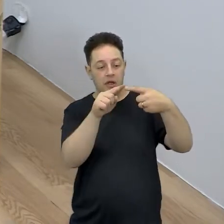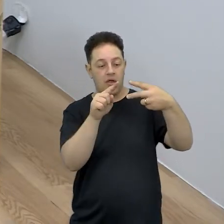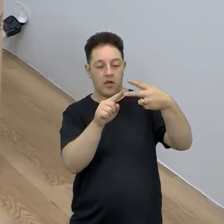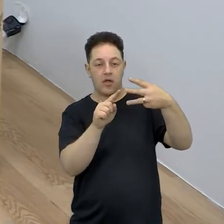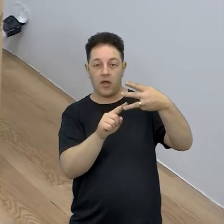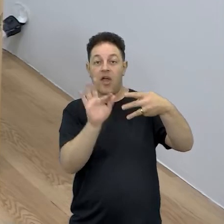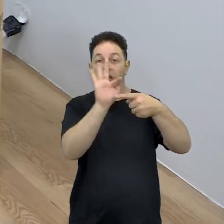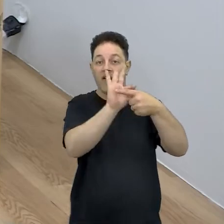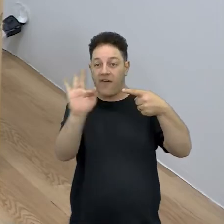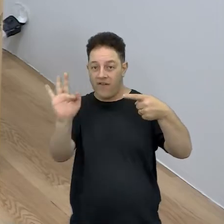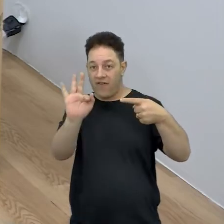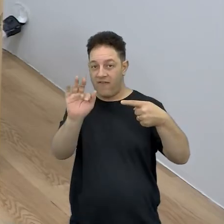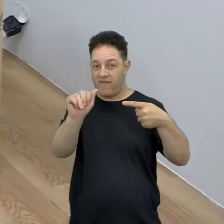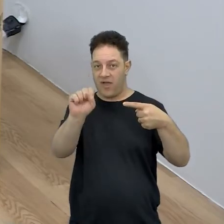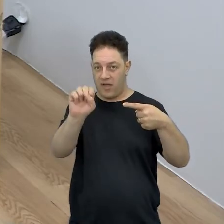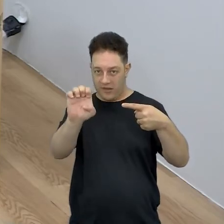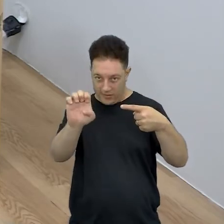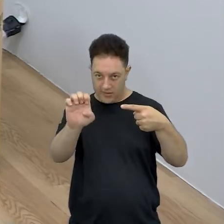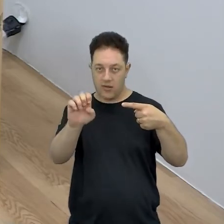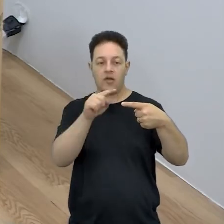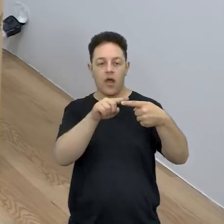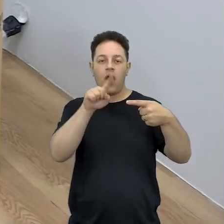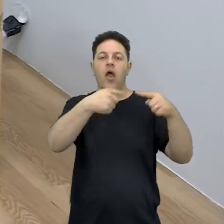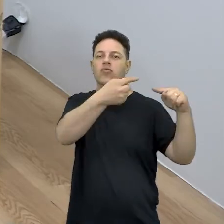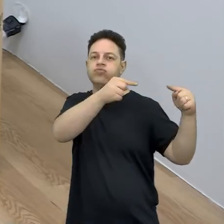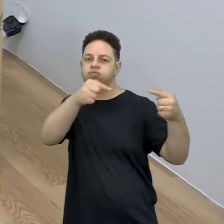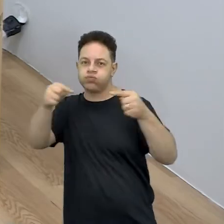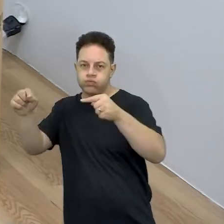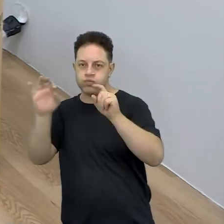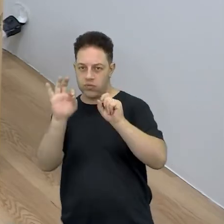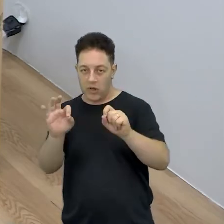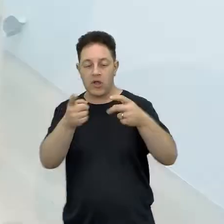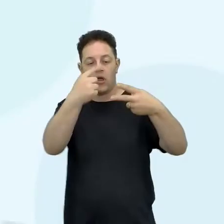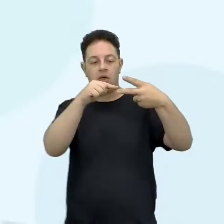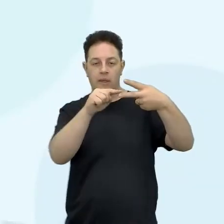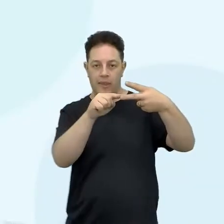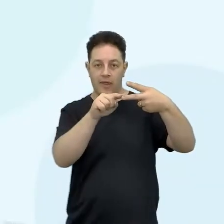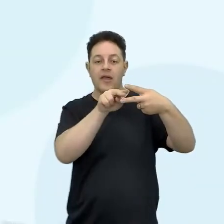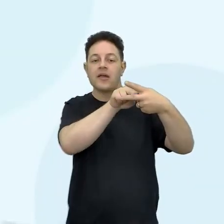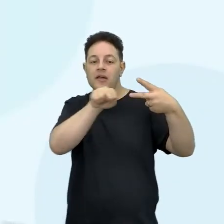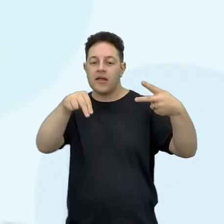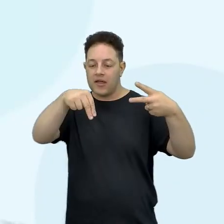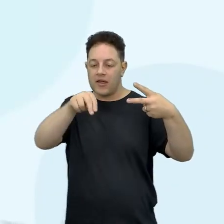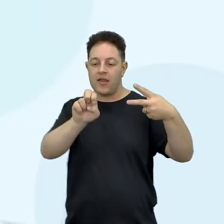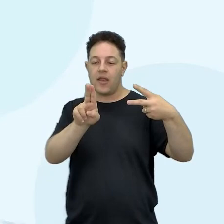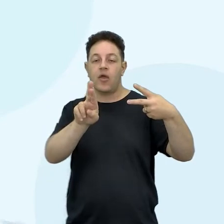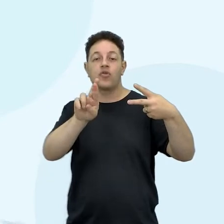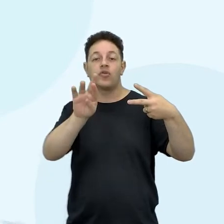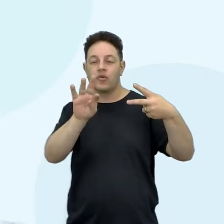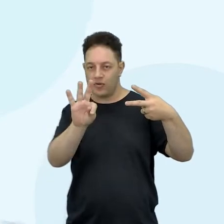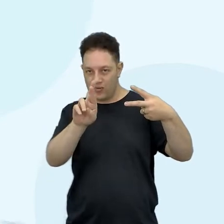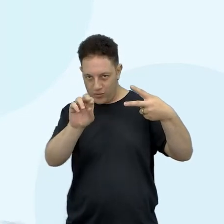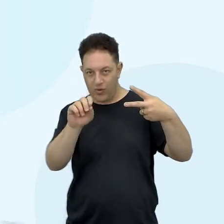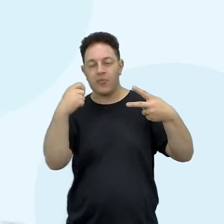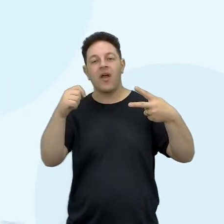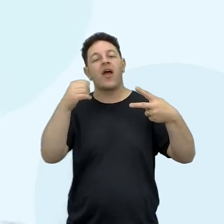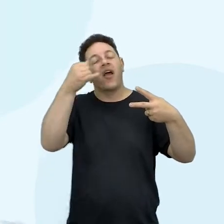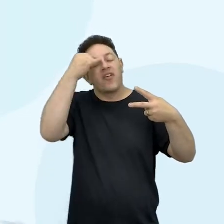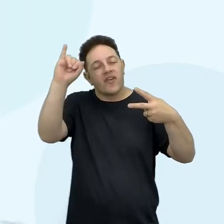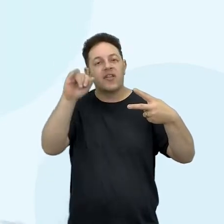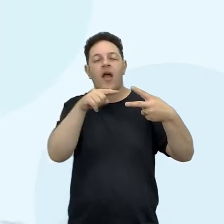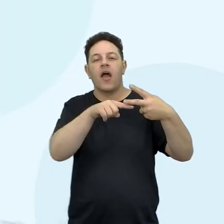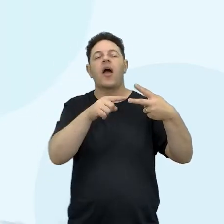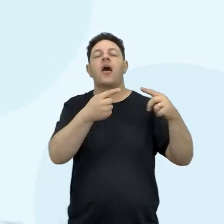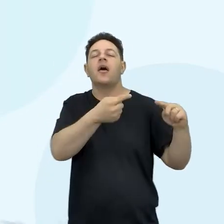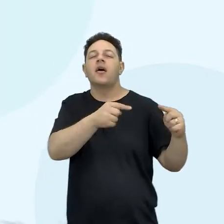de fase, né? Que é onde a corrente propriamente dita circula. E o cabo neutro é para evitar a alta corrente, o que a